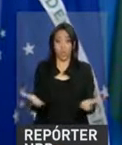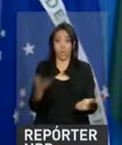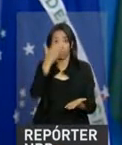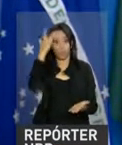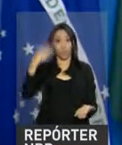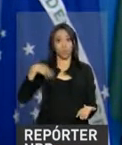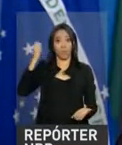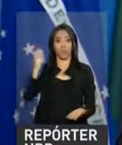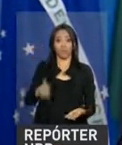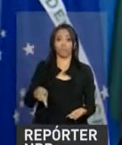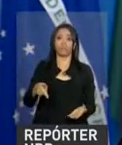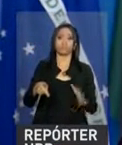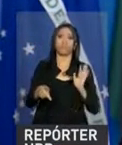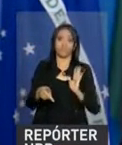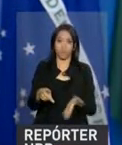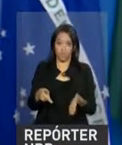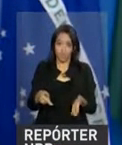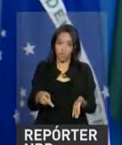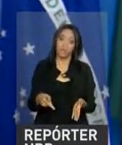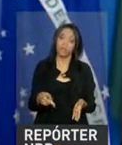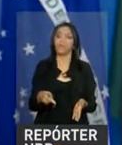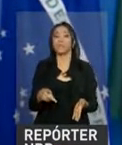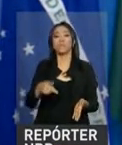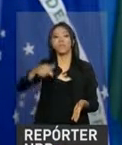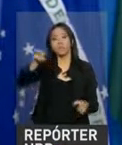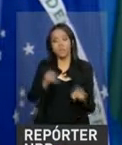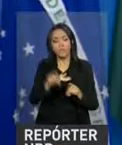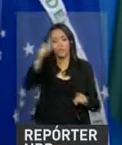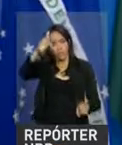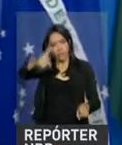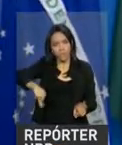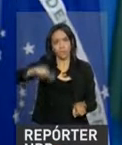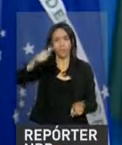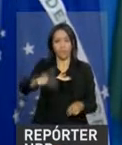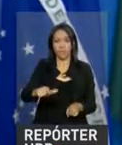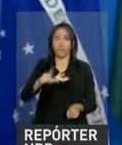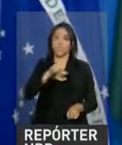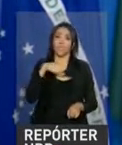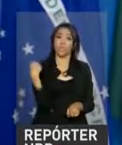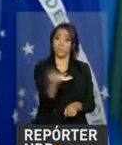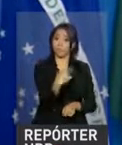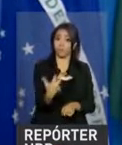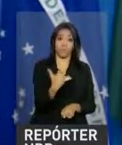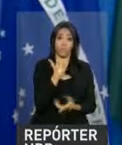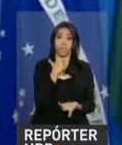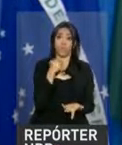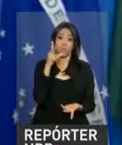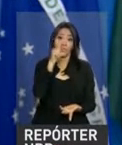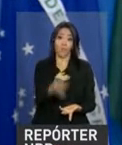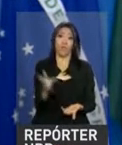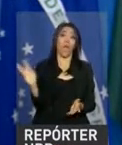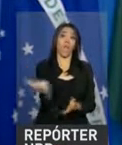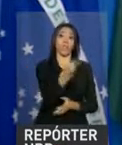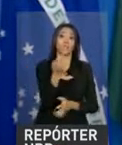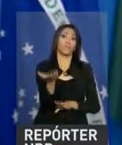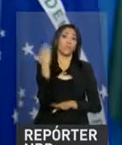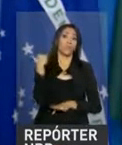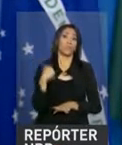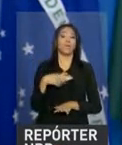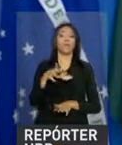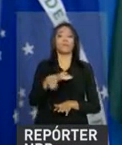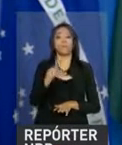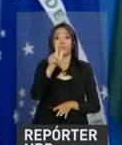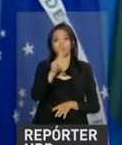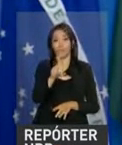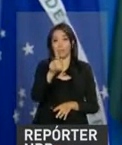porque pra dizer mais uma trivialidade é nós não podemos ficar como aconteceu na grécia em que as pessoas vão bater